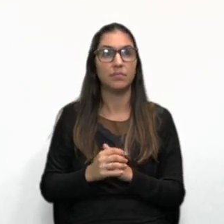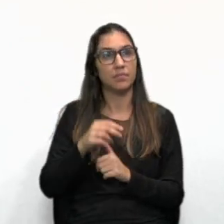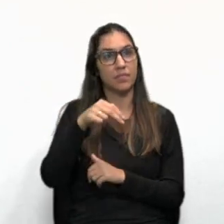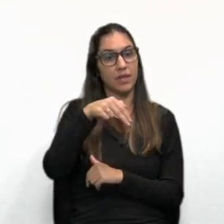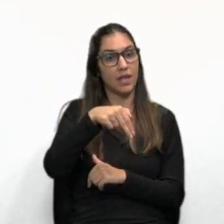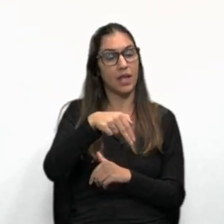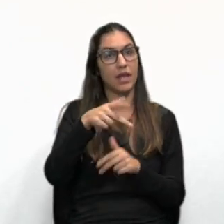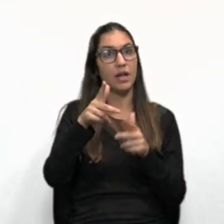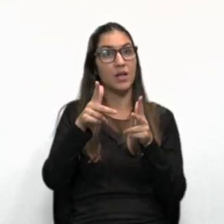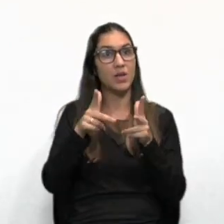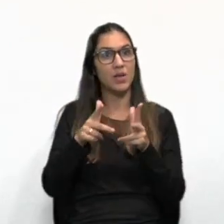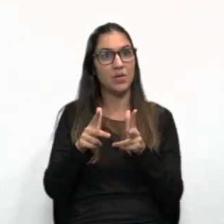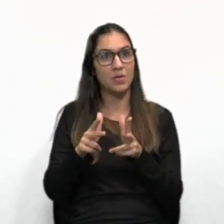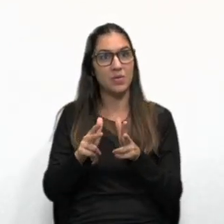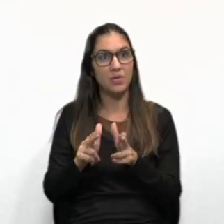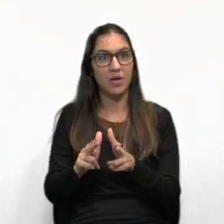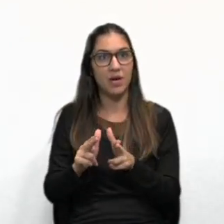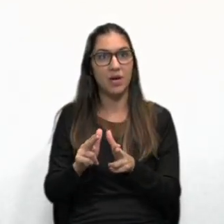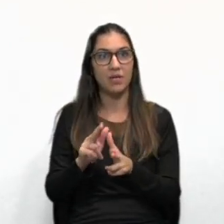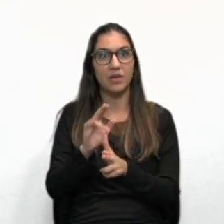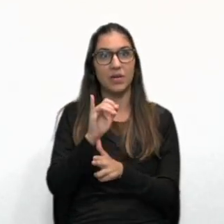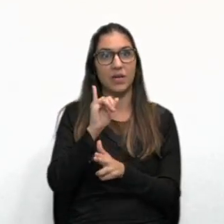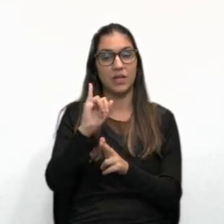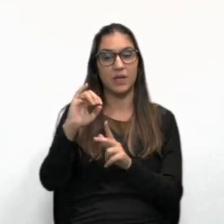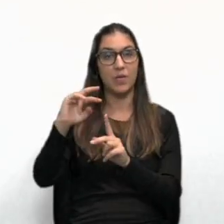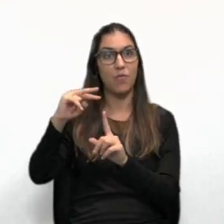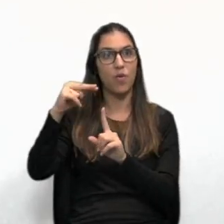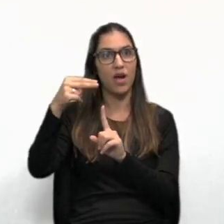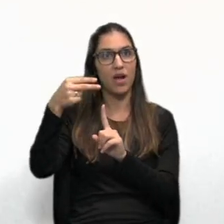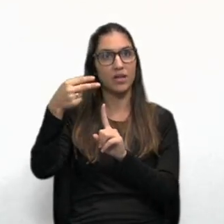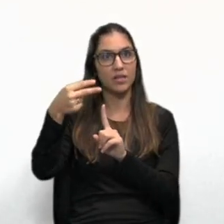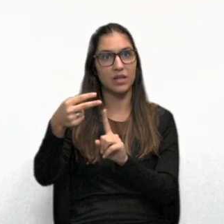N igual a I quadrado